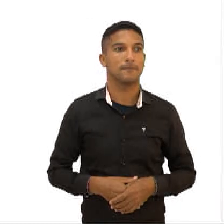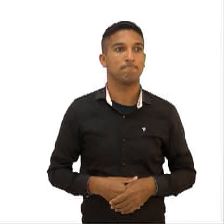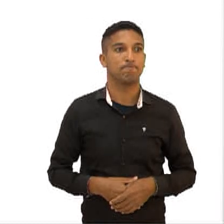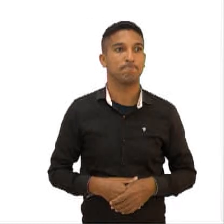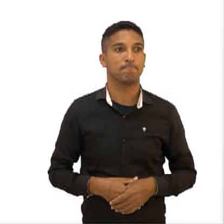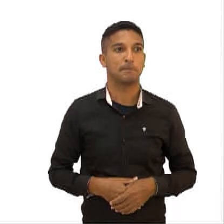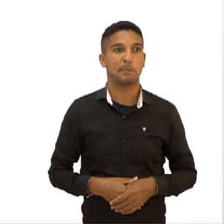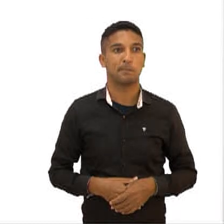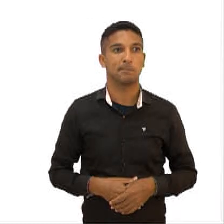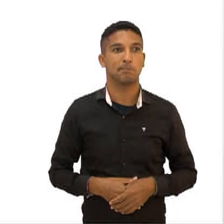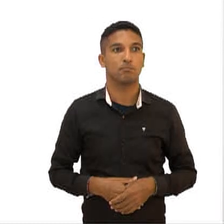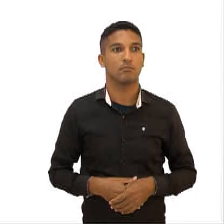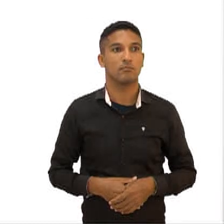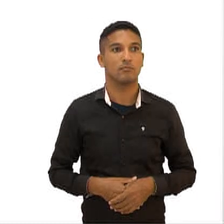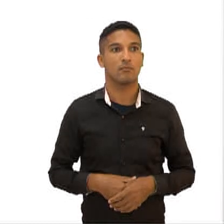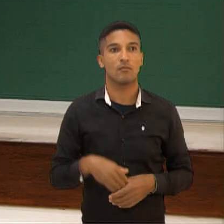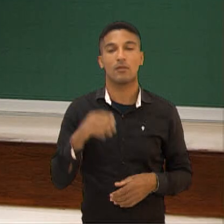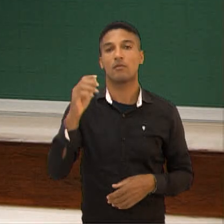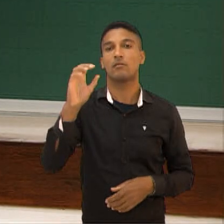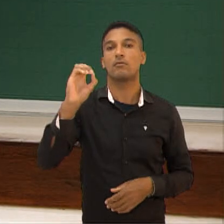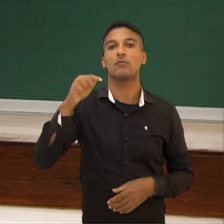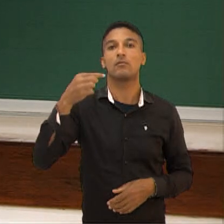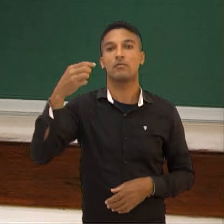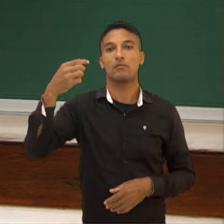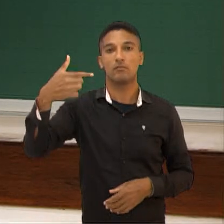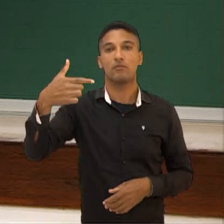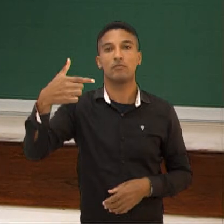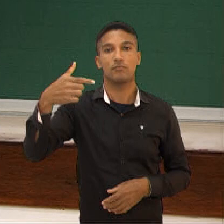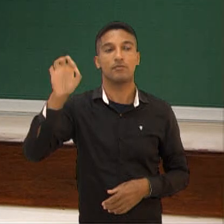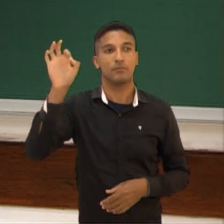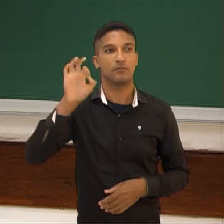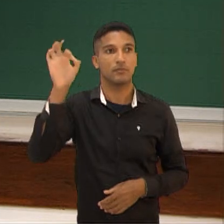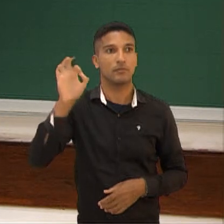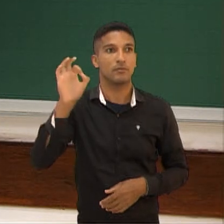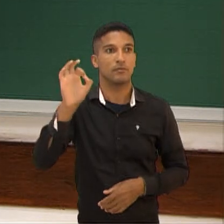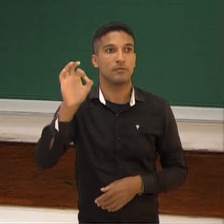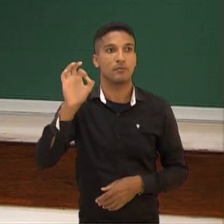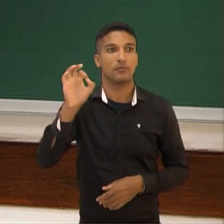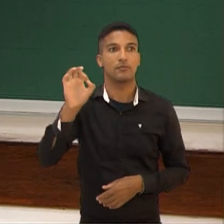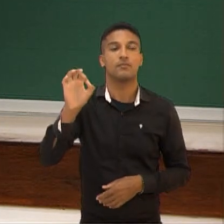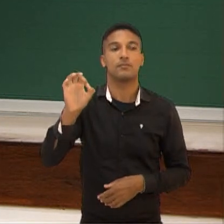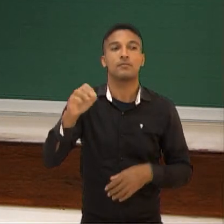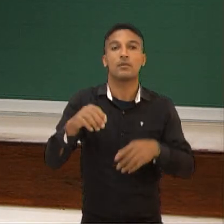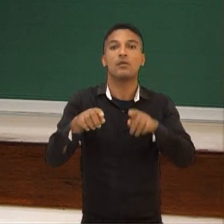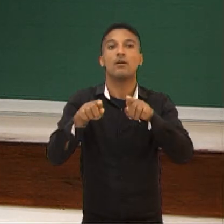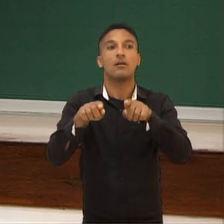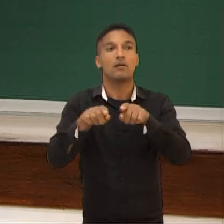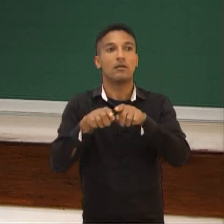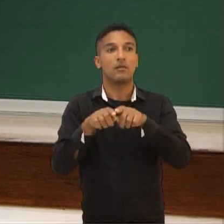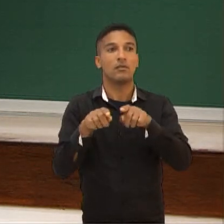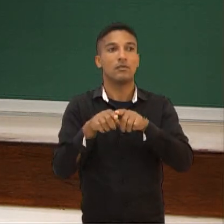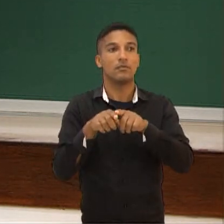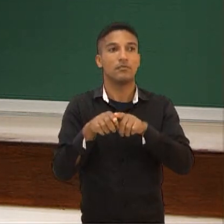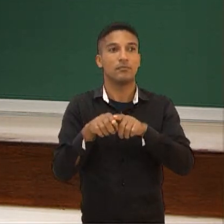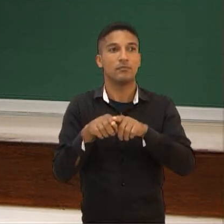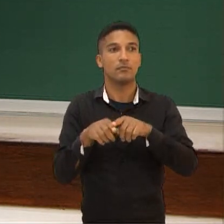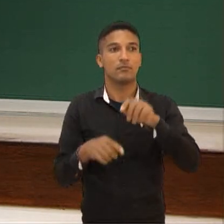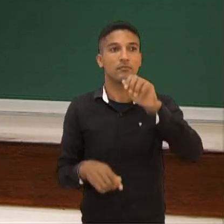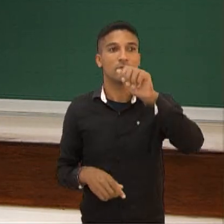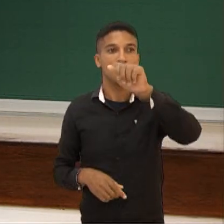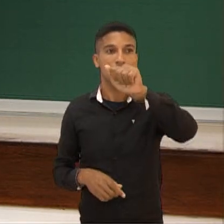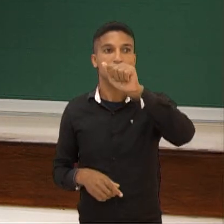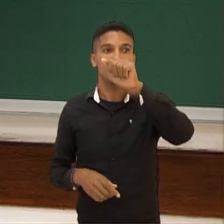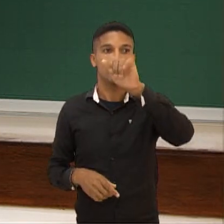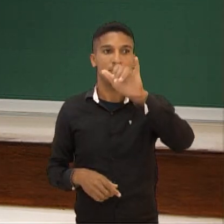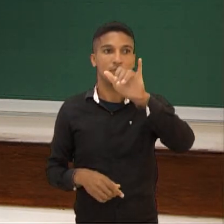importante desde o Império Inca. Então, essa é uma língua, né, de origem inca, né? Por isso, ela é muito importante